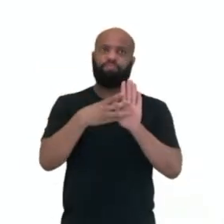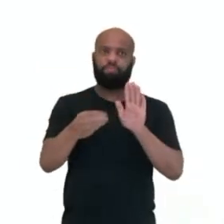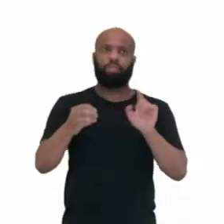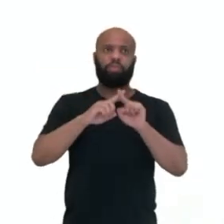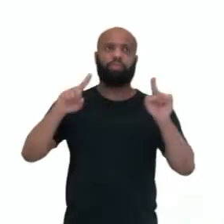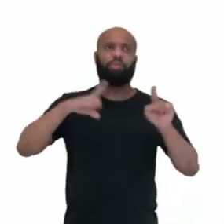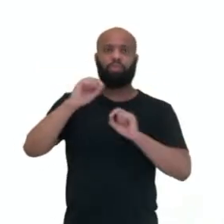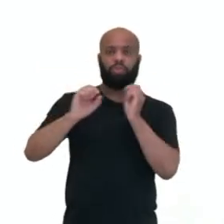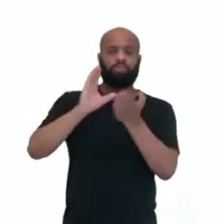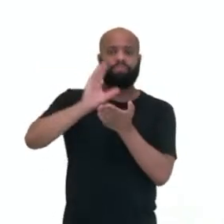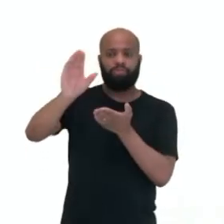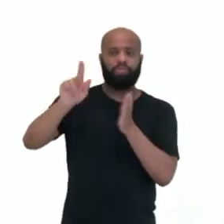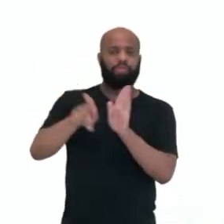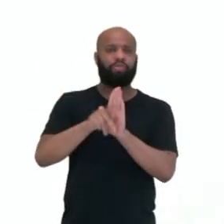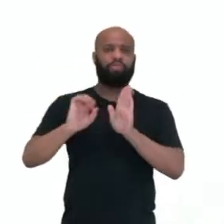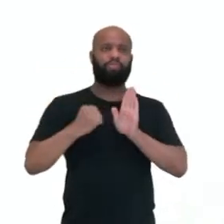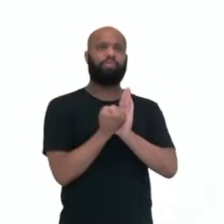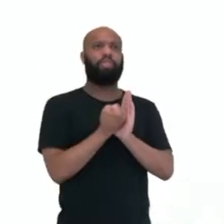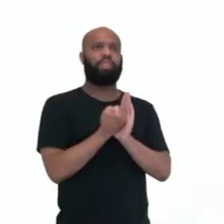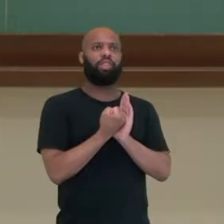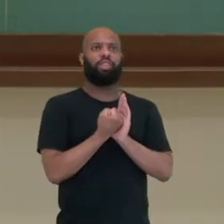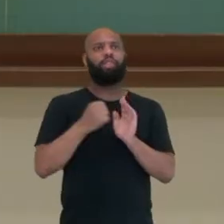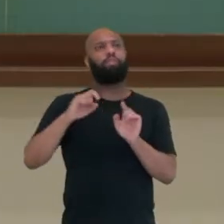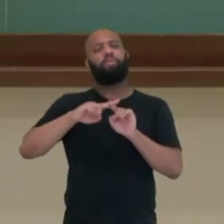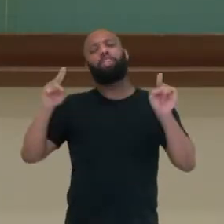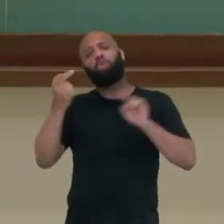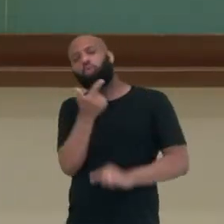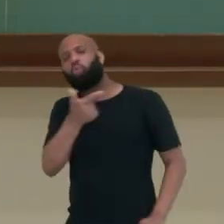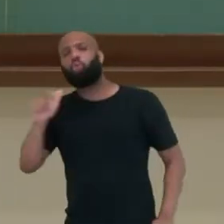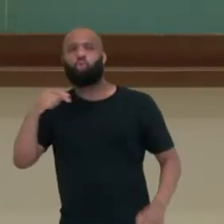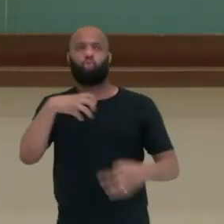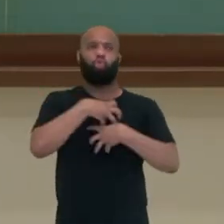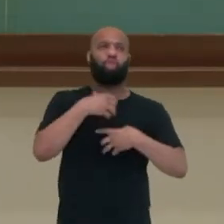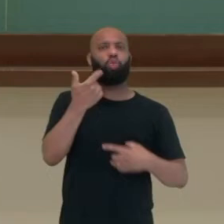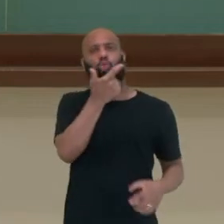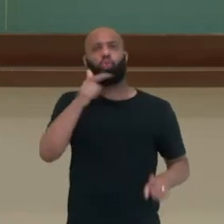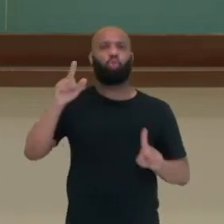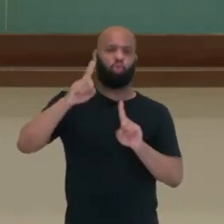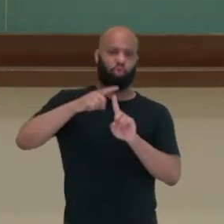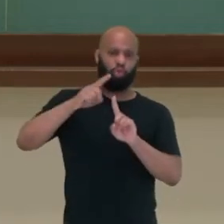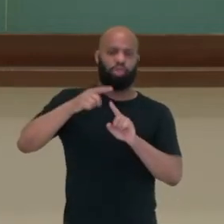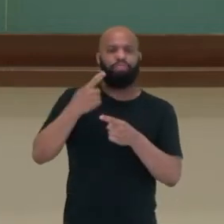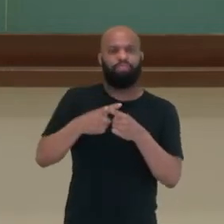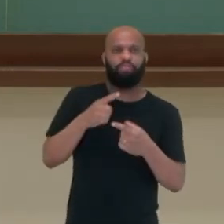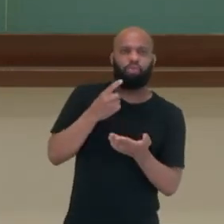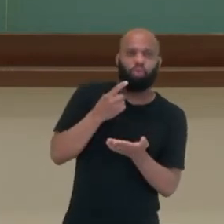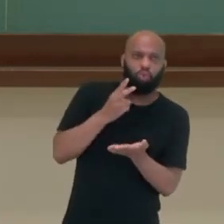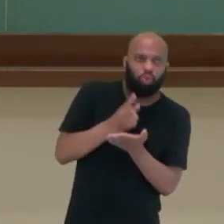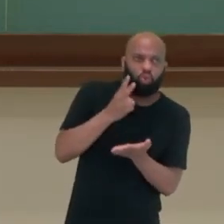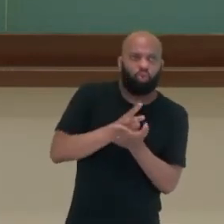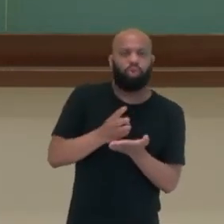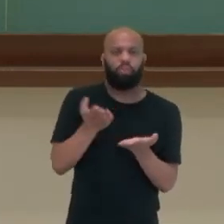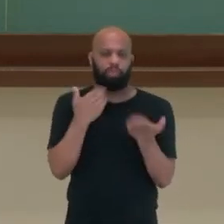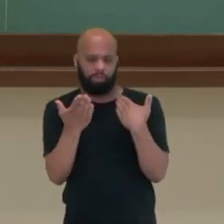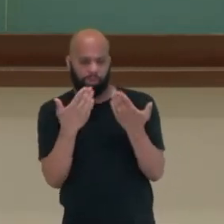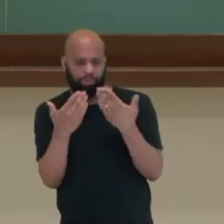mas sem comerciais. A entrevista ela continua, né? O bate-papo ali, ele continua a